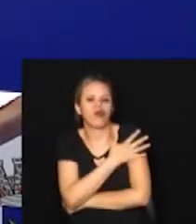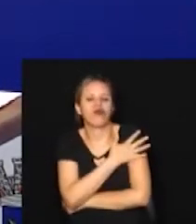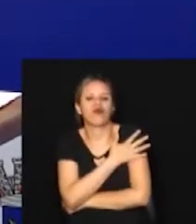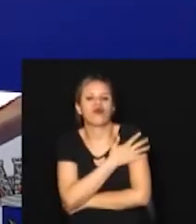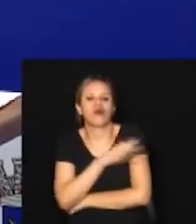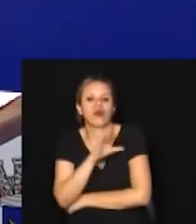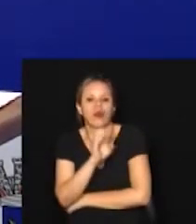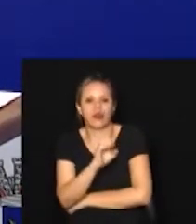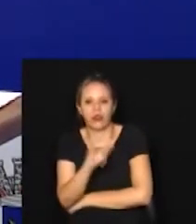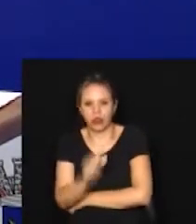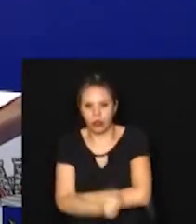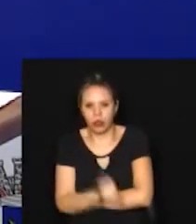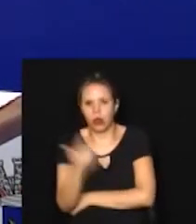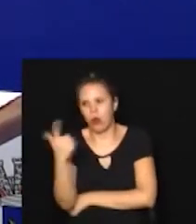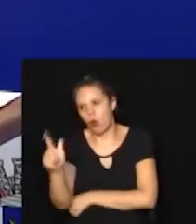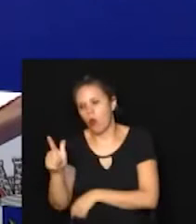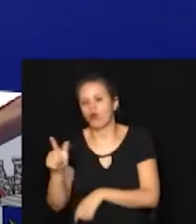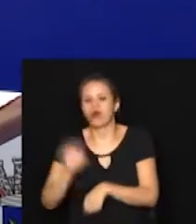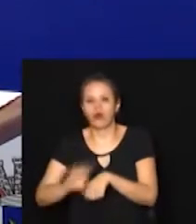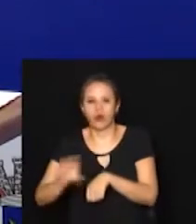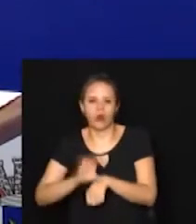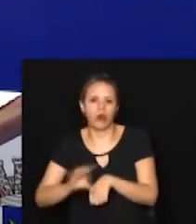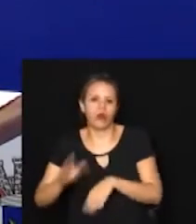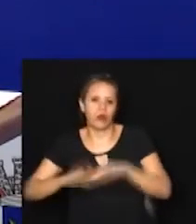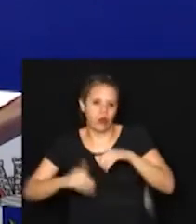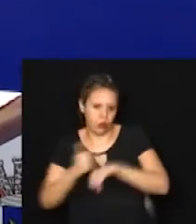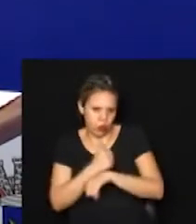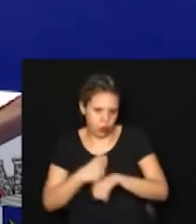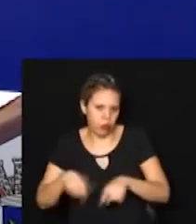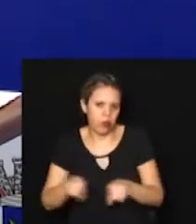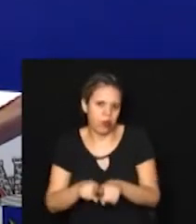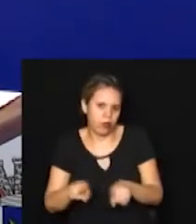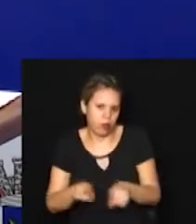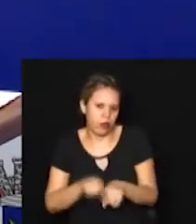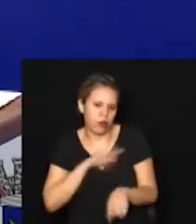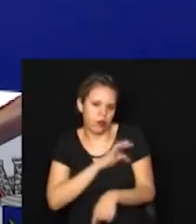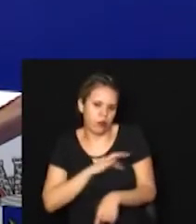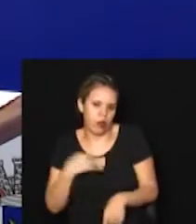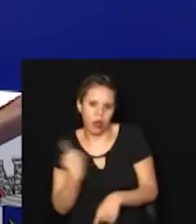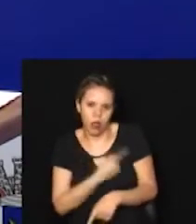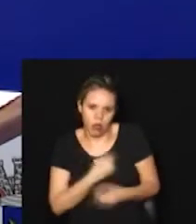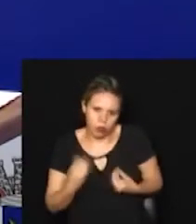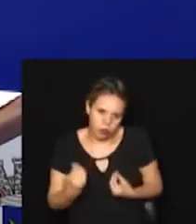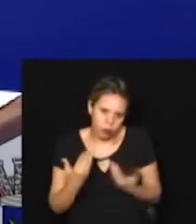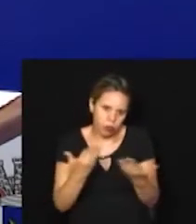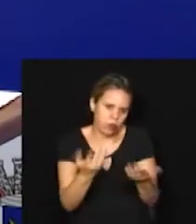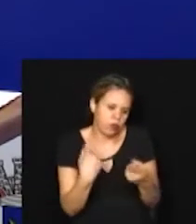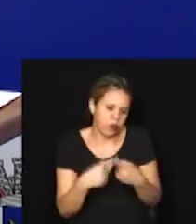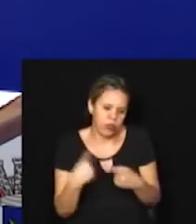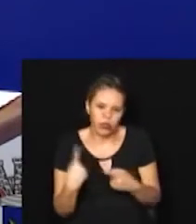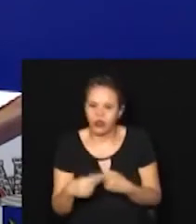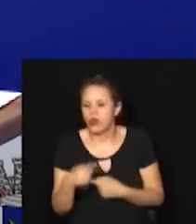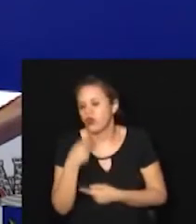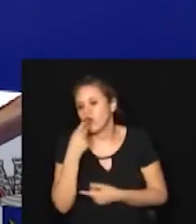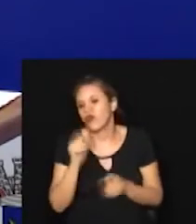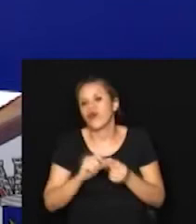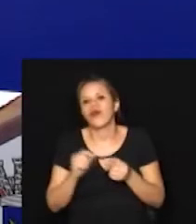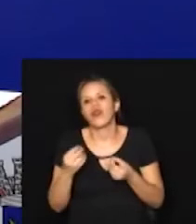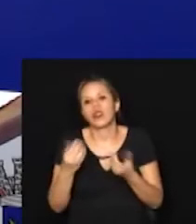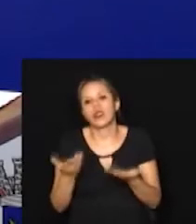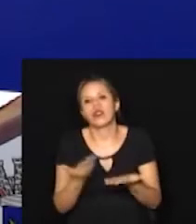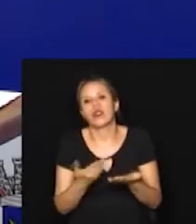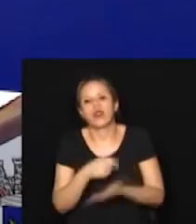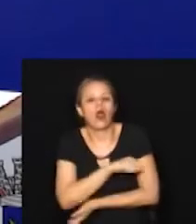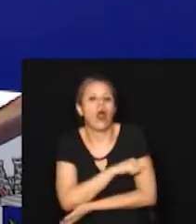EJA e ensinos de qualificação profissional, isso a gente vai dar. Por que eu estou fazendo por os alunos da rede